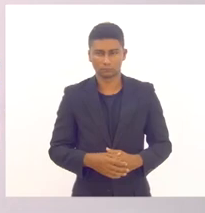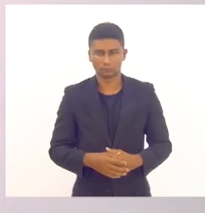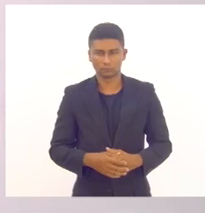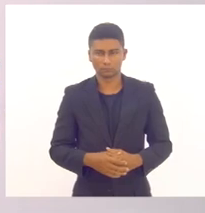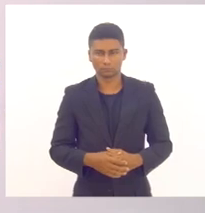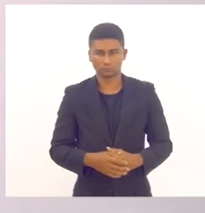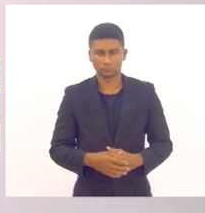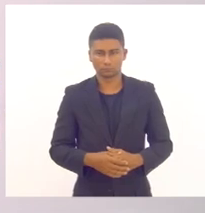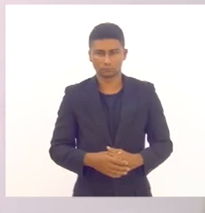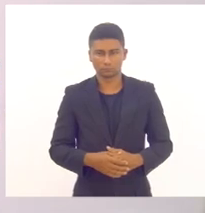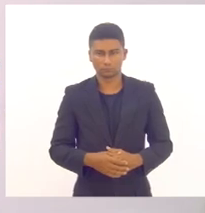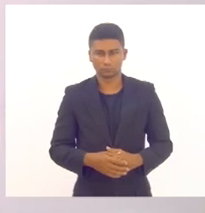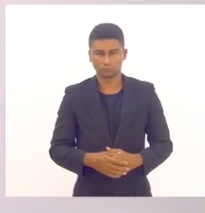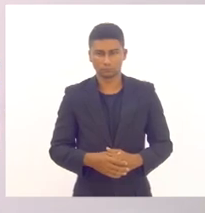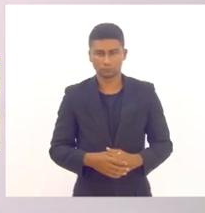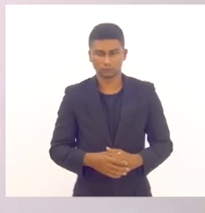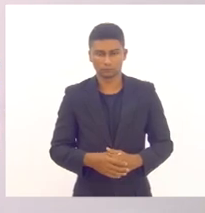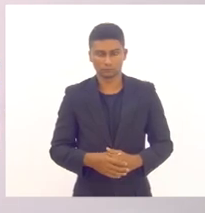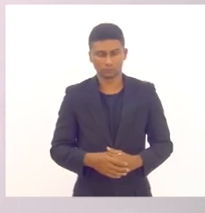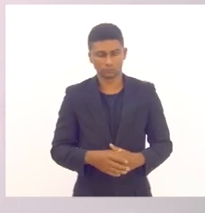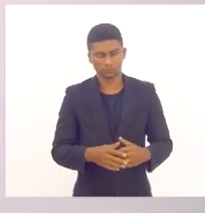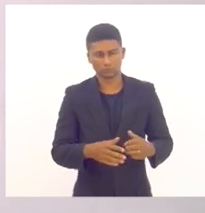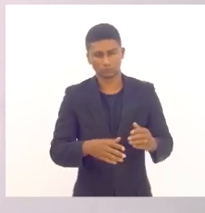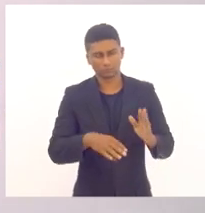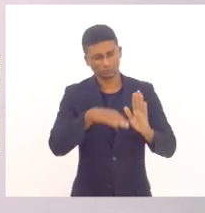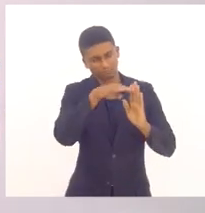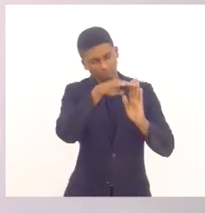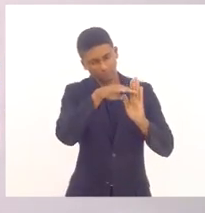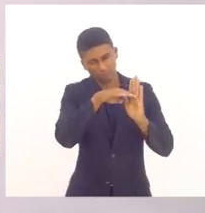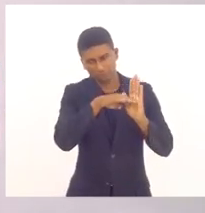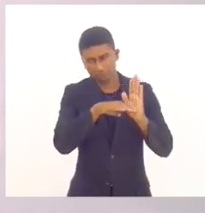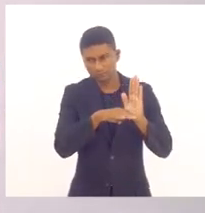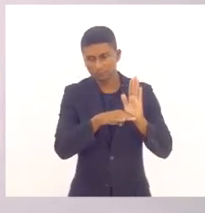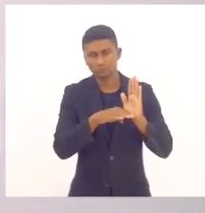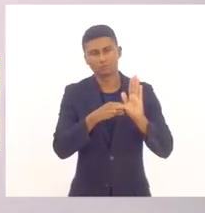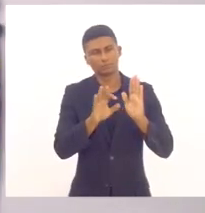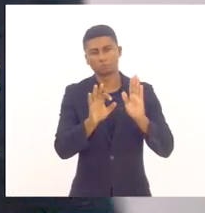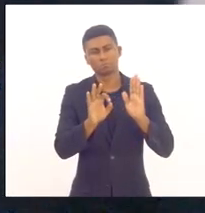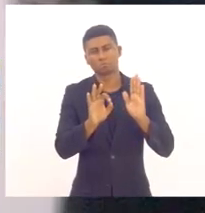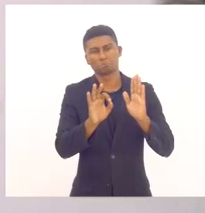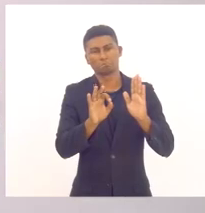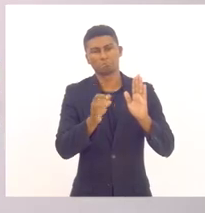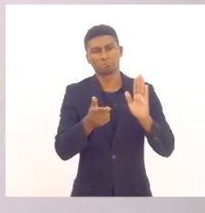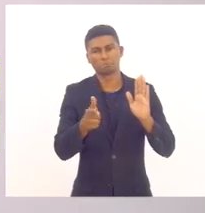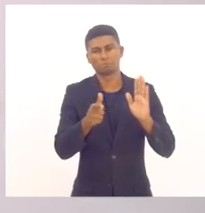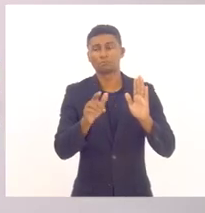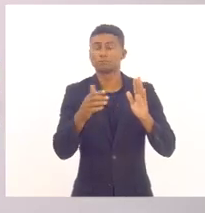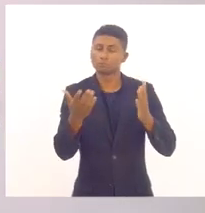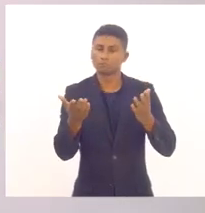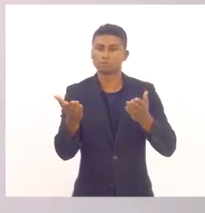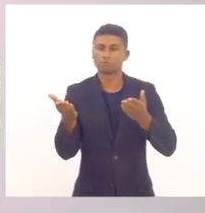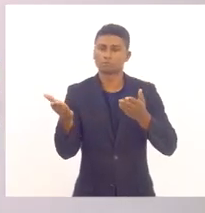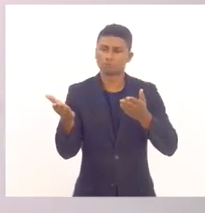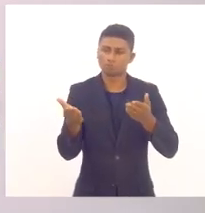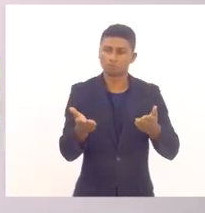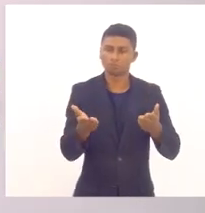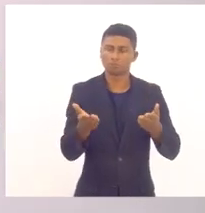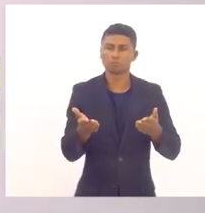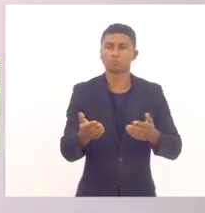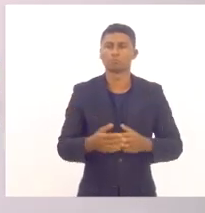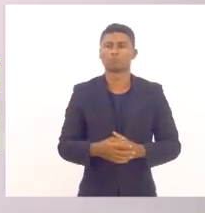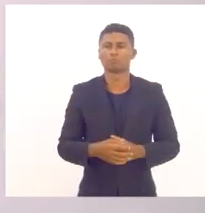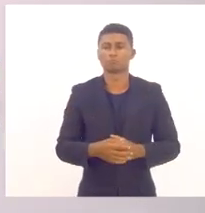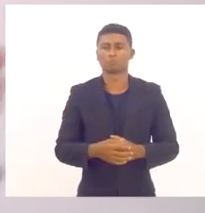não temos aqui uma ordem precisa. Enquanto isso, eu chamo para usar